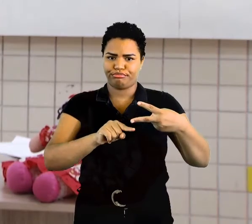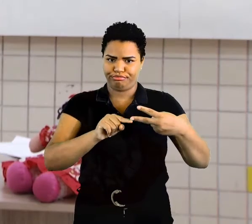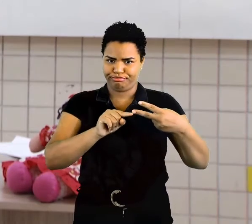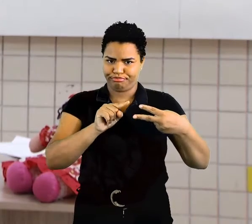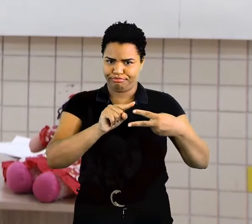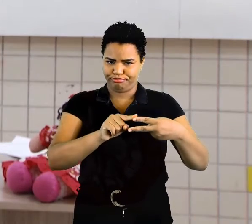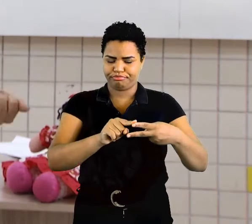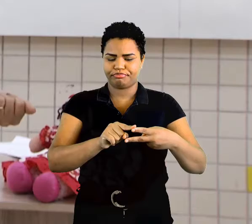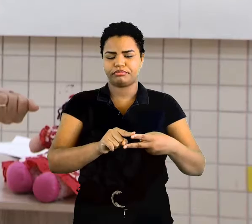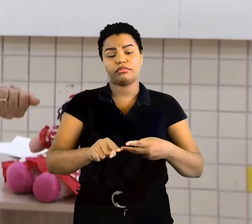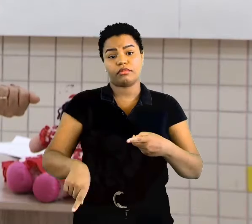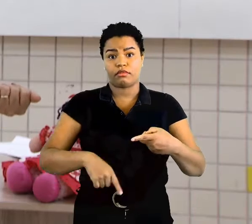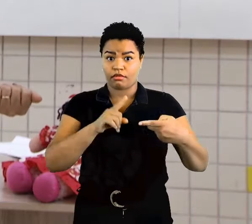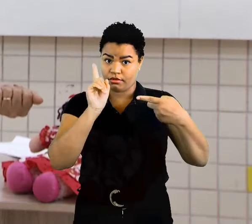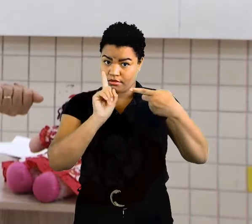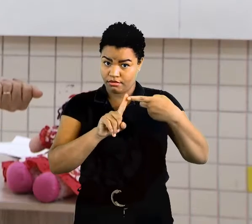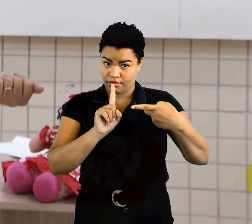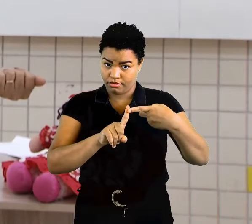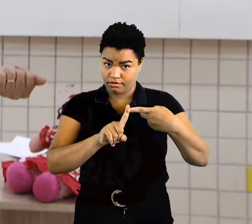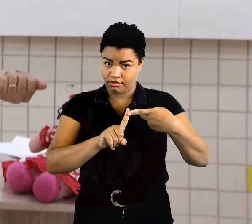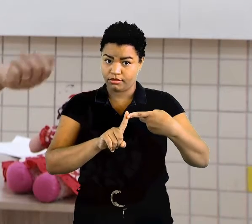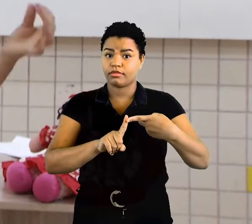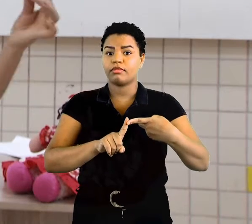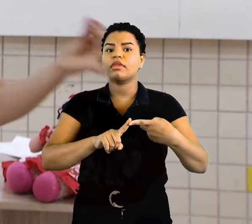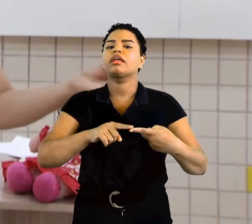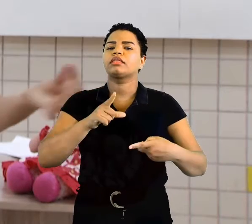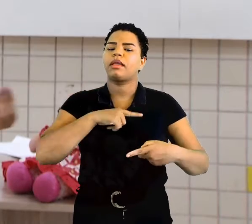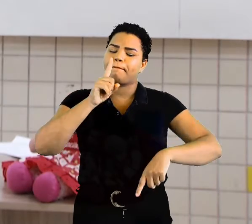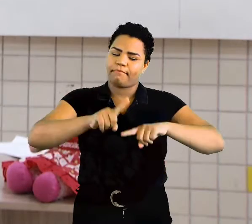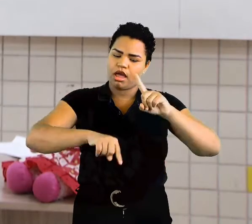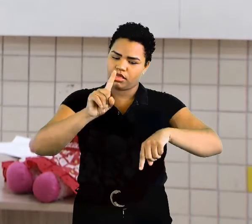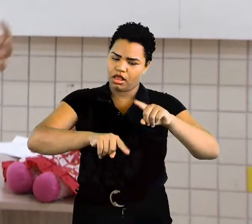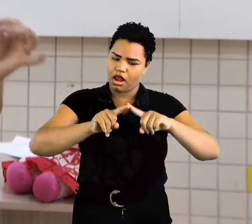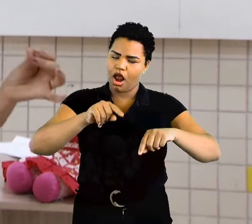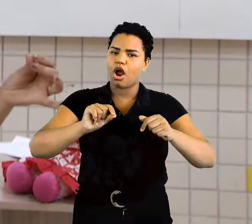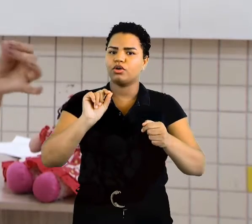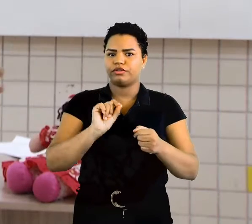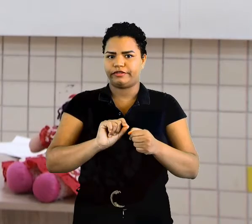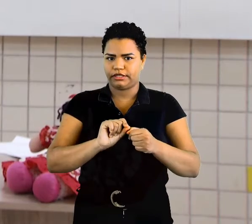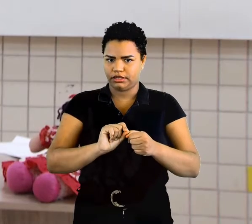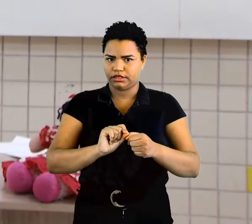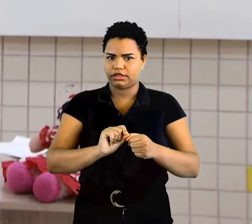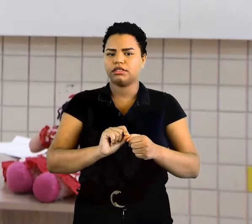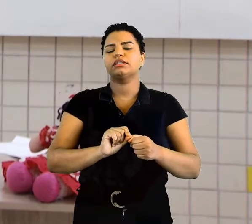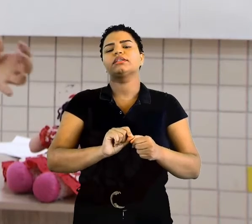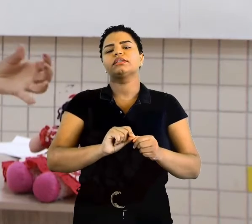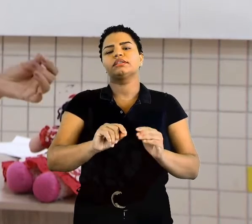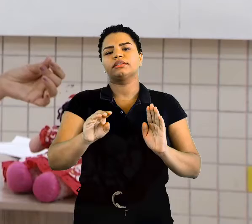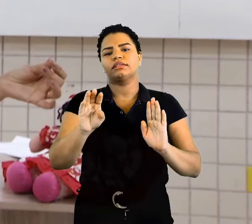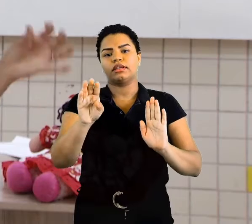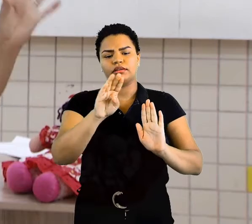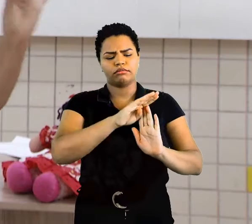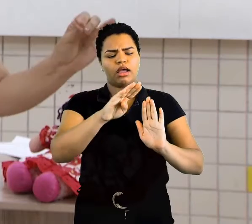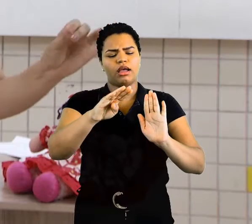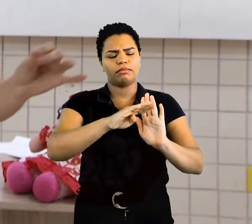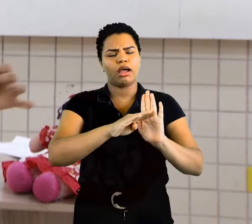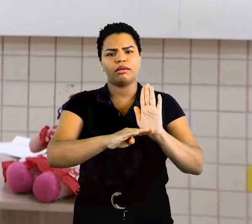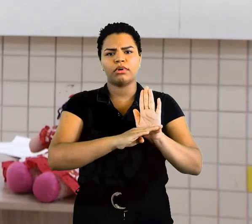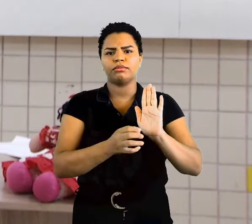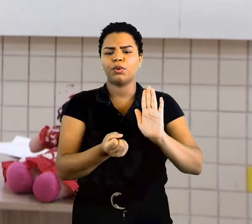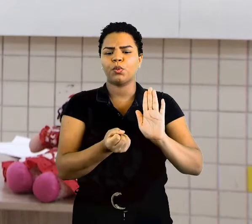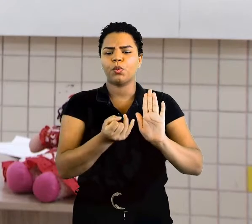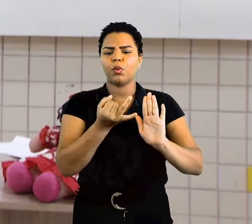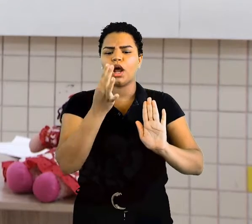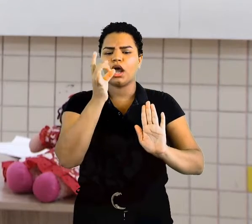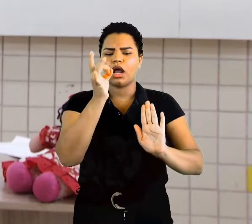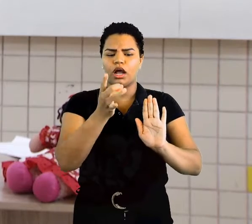primeira parte, ele vai trazer os ingredientes. Ele vai dizer o que você vai usar, item por item, a quantidade de cada um.